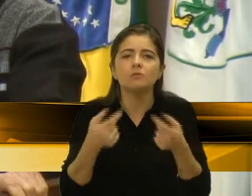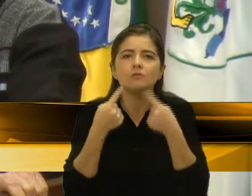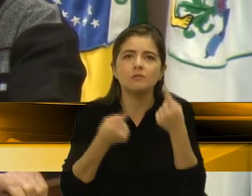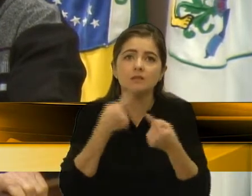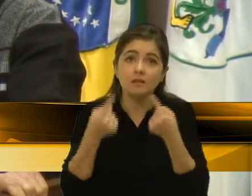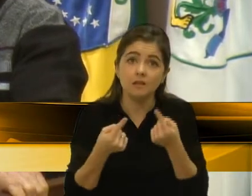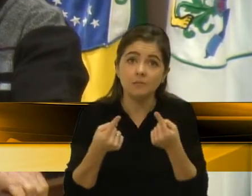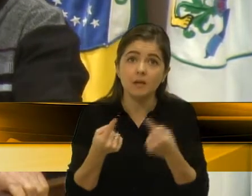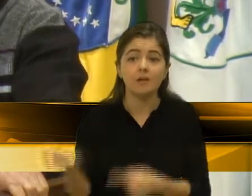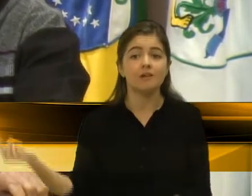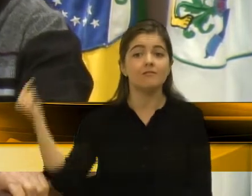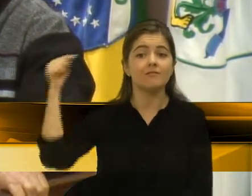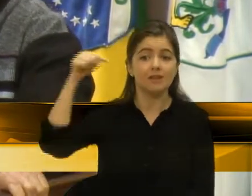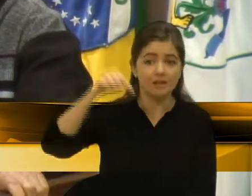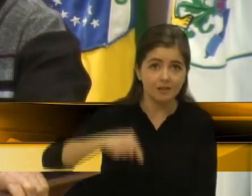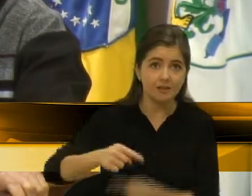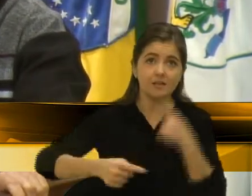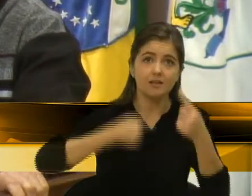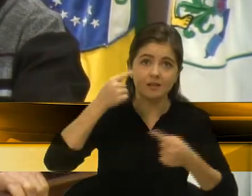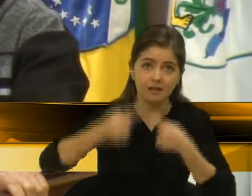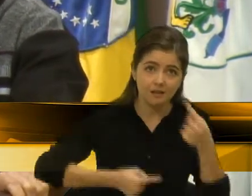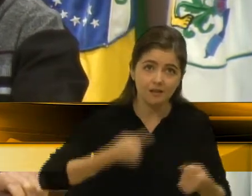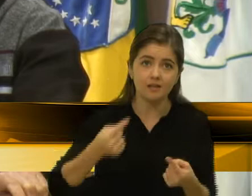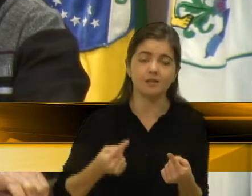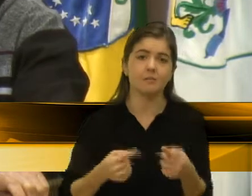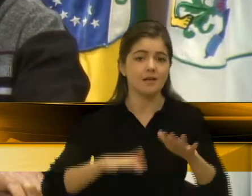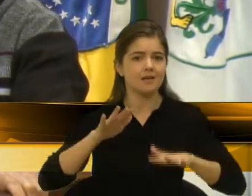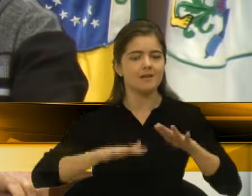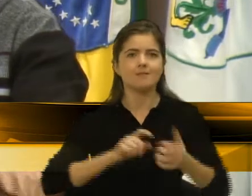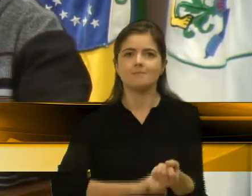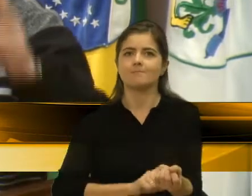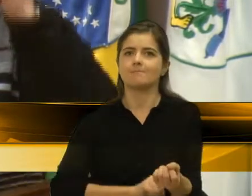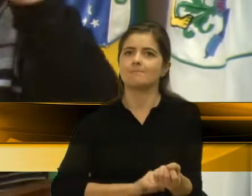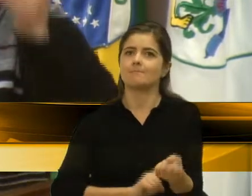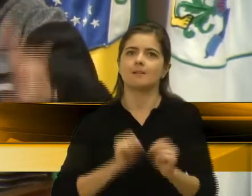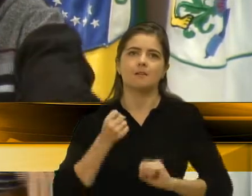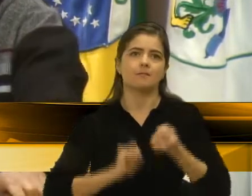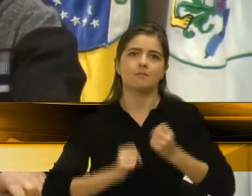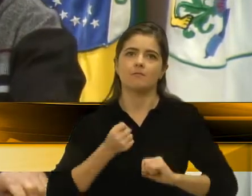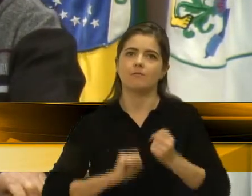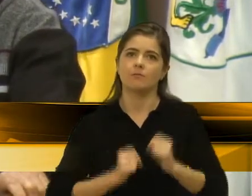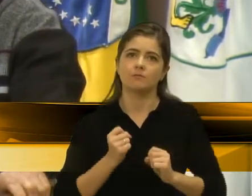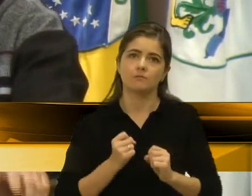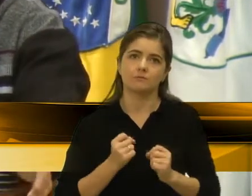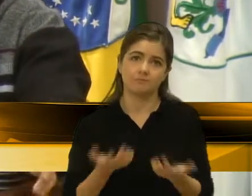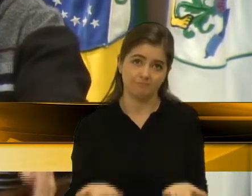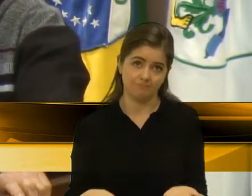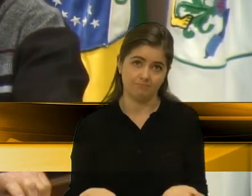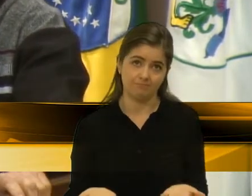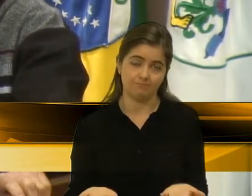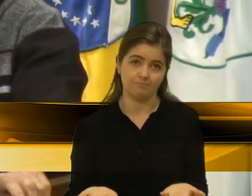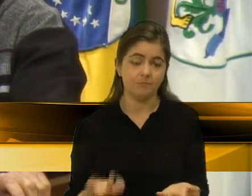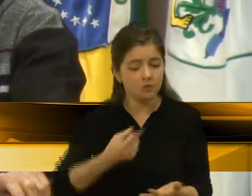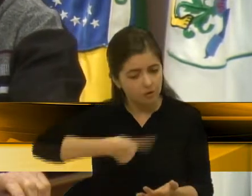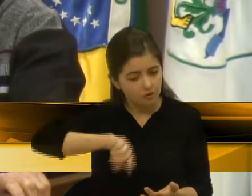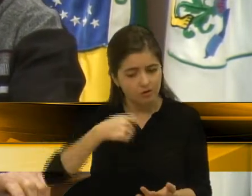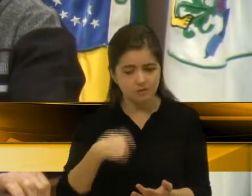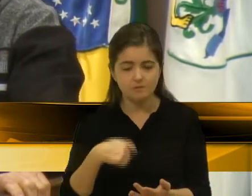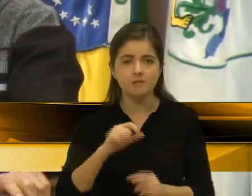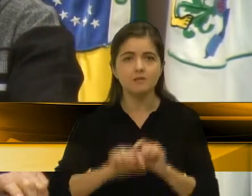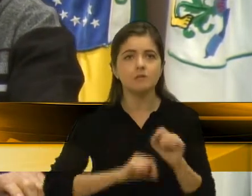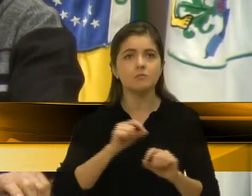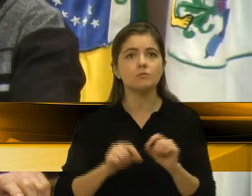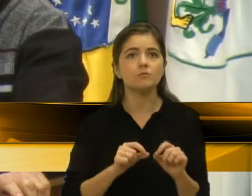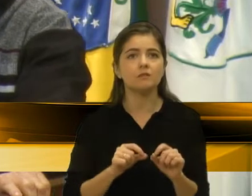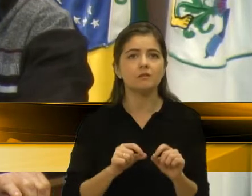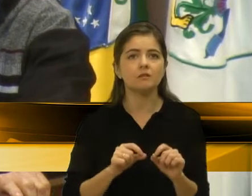se exalta, e com certeza, nós vereadores nos exaltamos aqui, agora não podemos usar a dita imunidade parlamentar, nós temos que pagar por aquilo